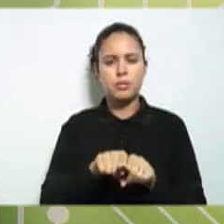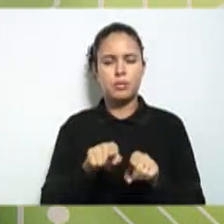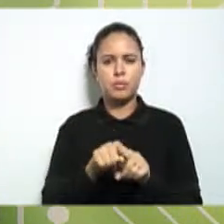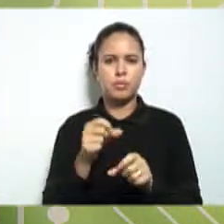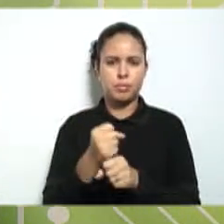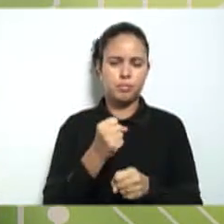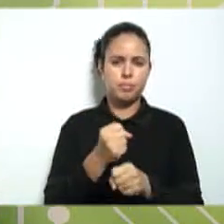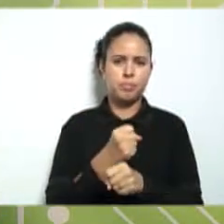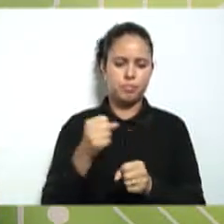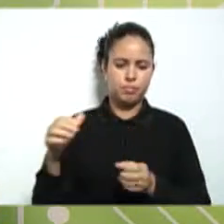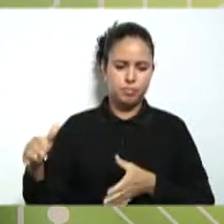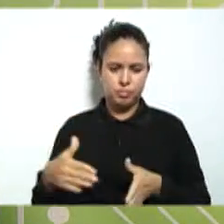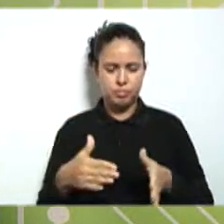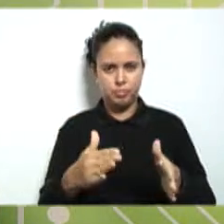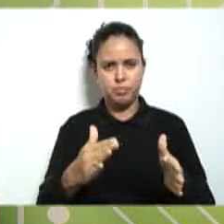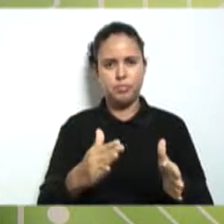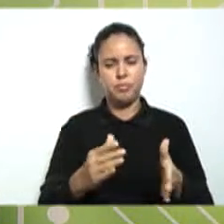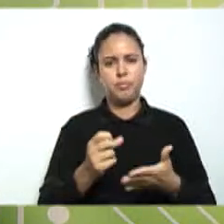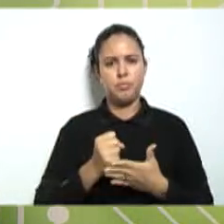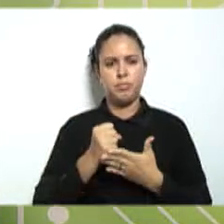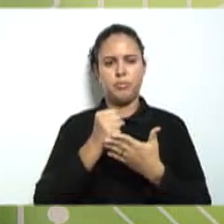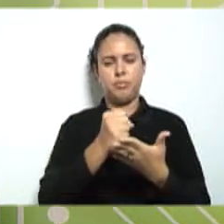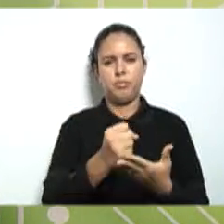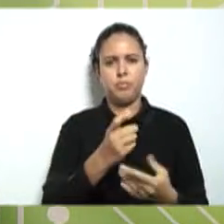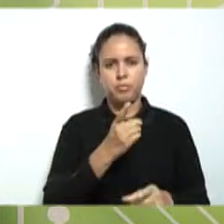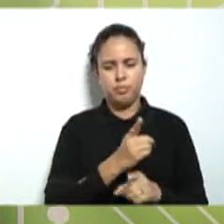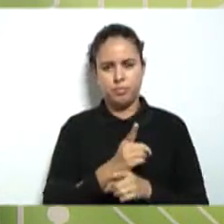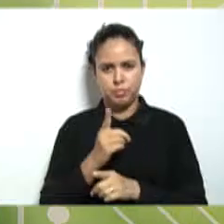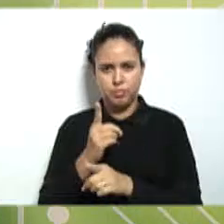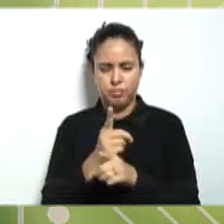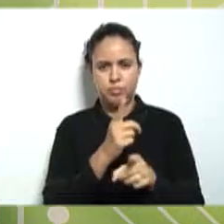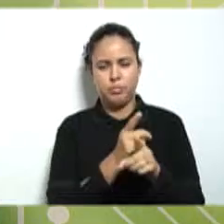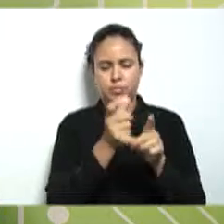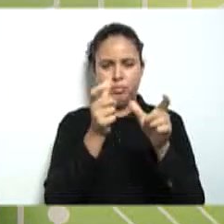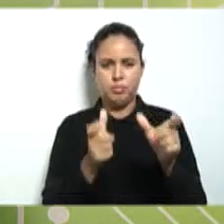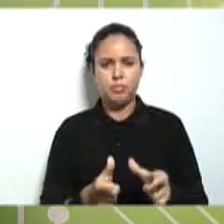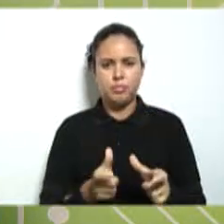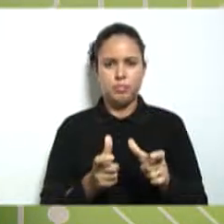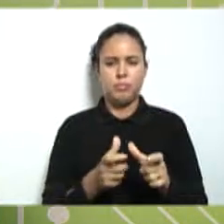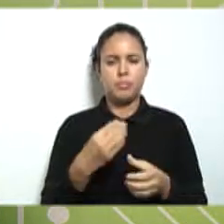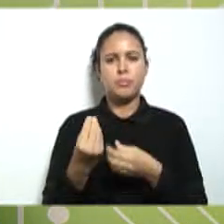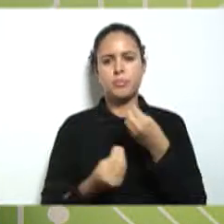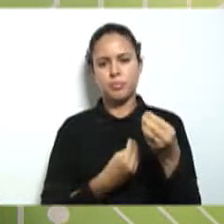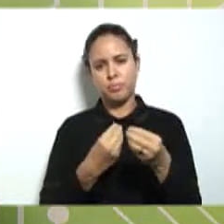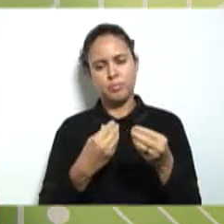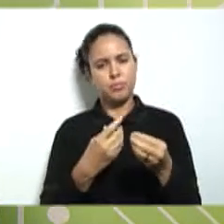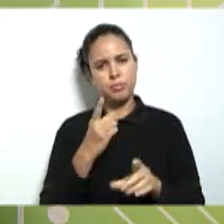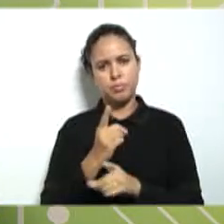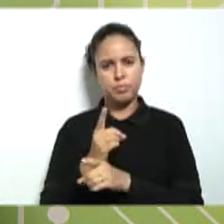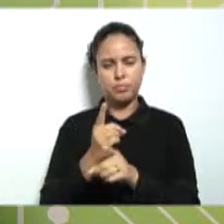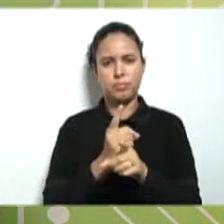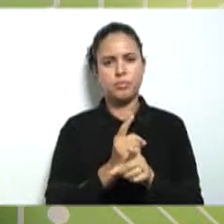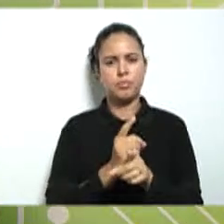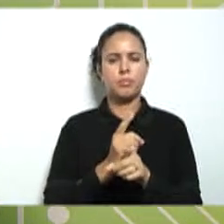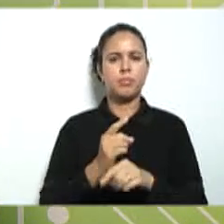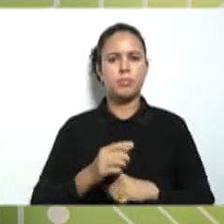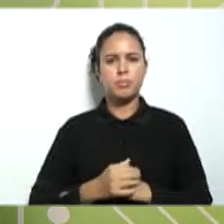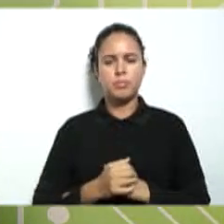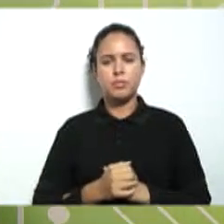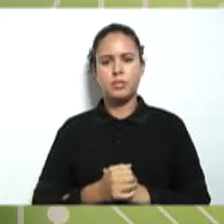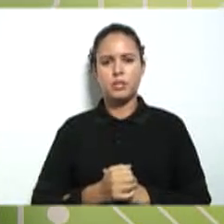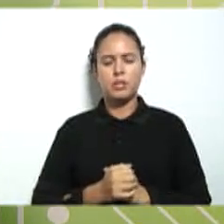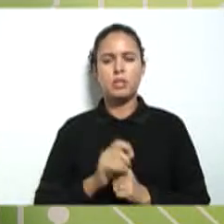construção das estradas que levaram até a descoberta daquele local turístico, de como foi descoberta aquela cachoeira, quem costumamente